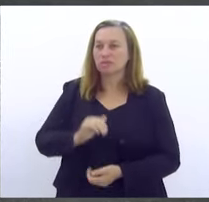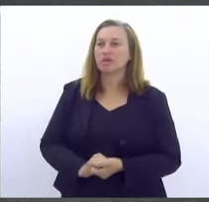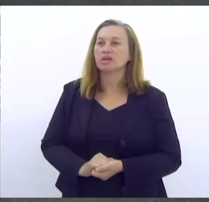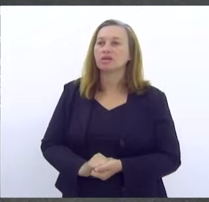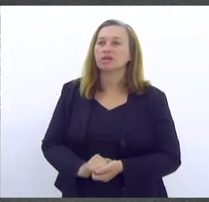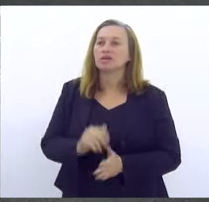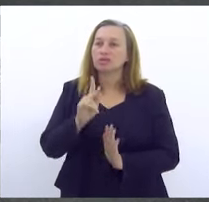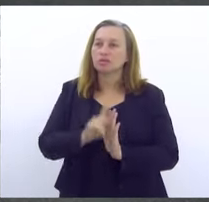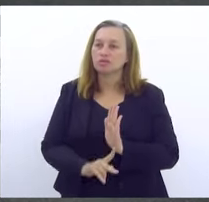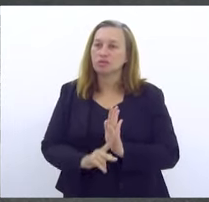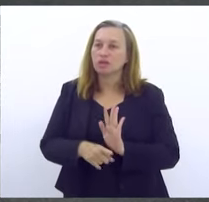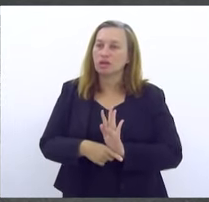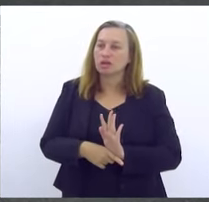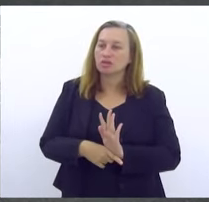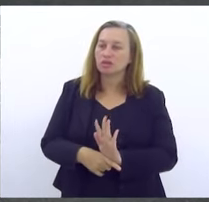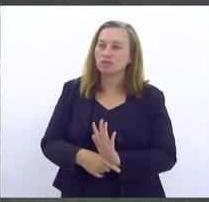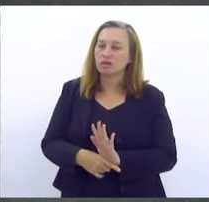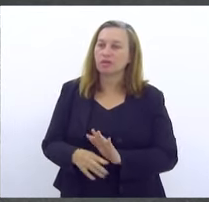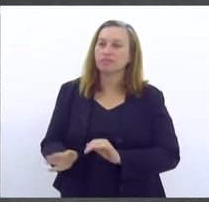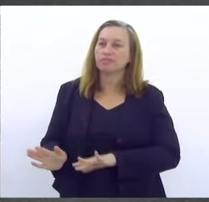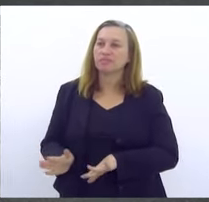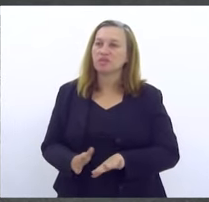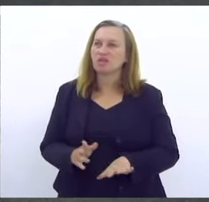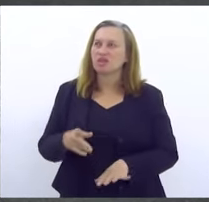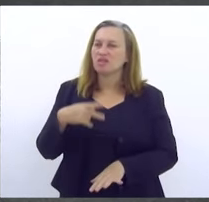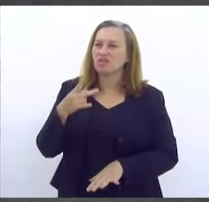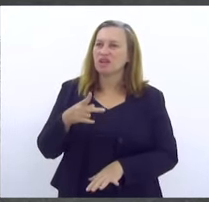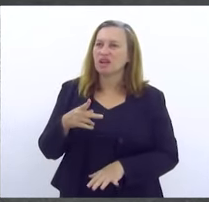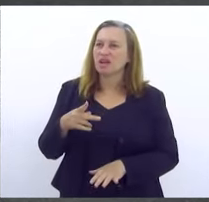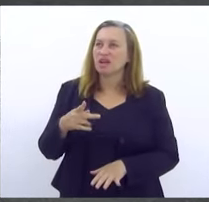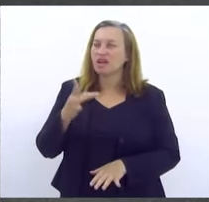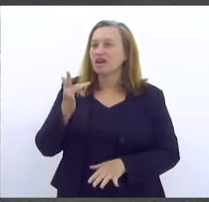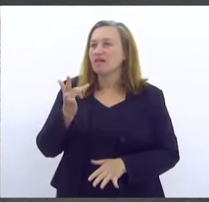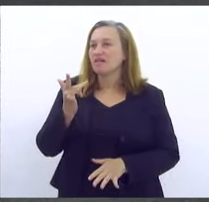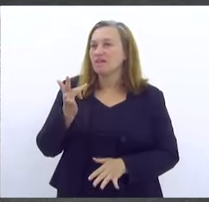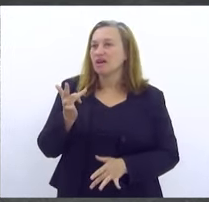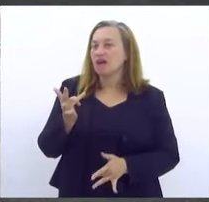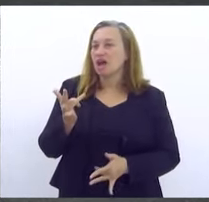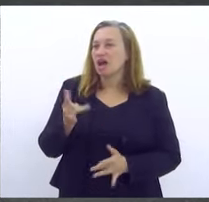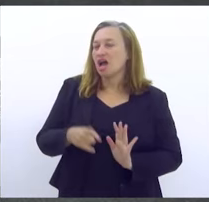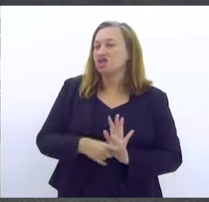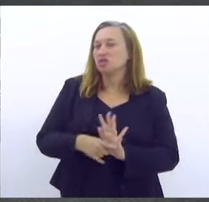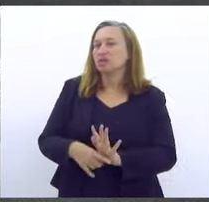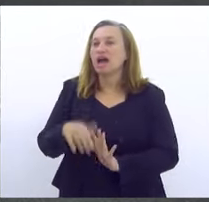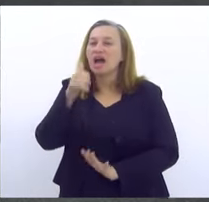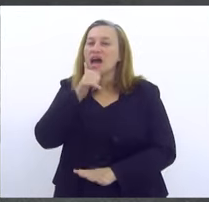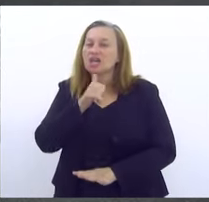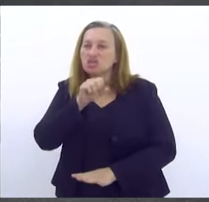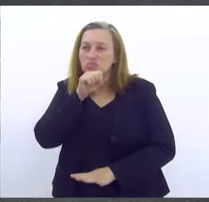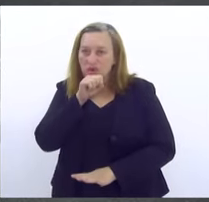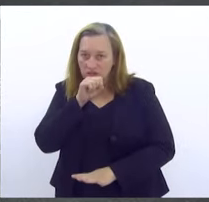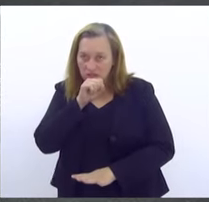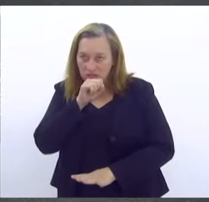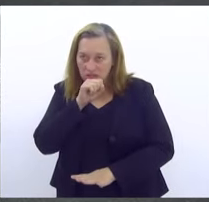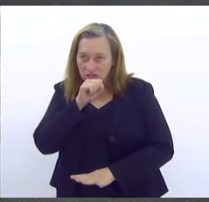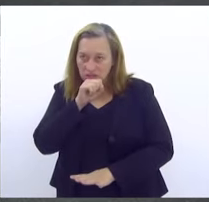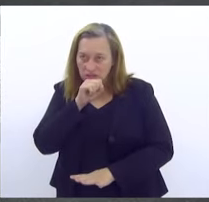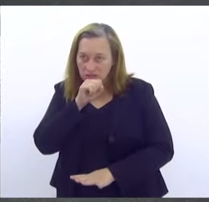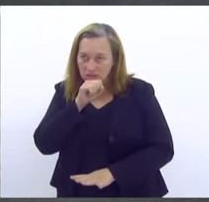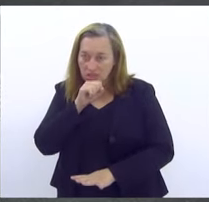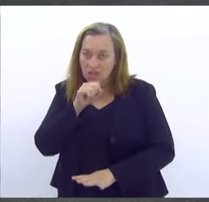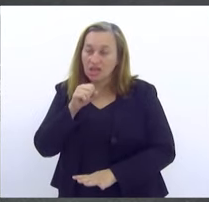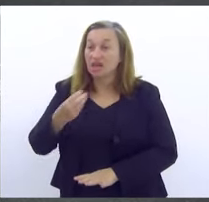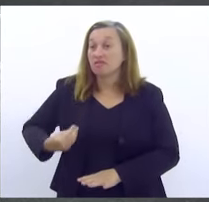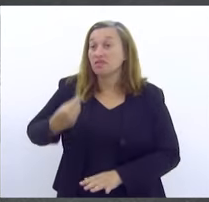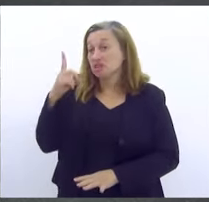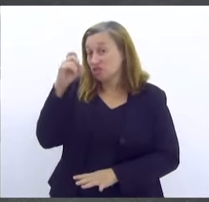vista minimizar os danos. Eu não vou nem facilitar a vida das mães atípicas, porque a vida das mães atípicas é uma vida muito dura e muito difícil.